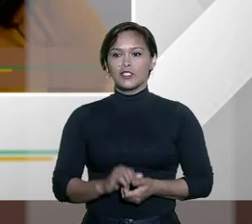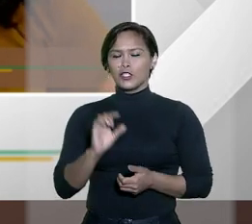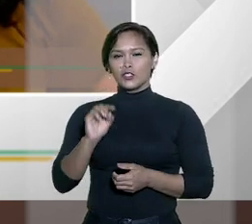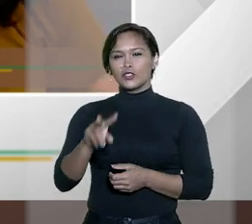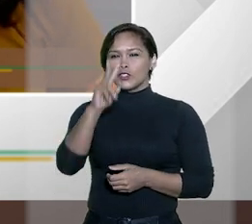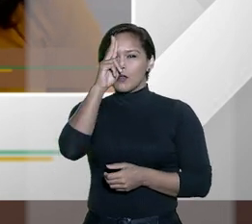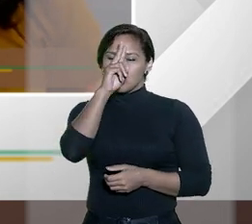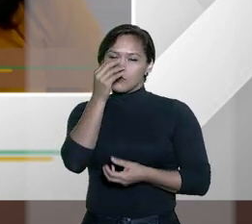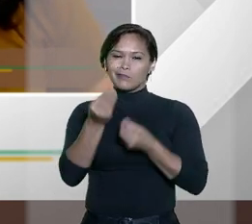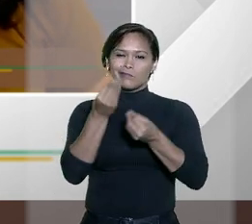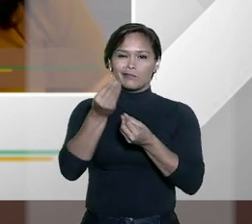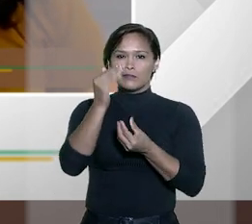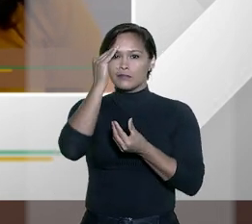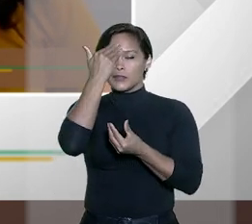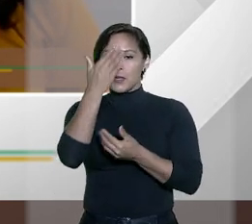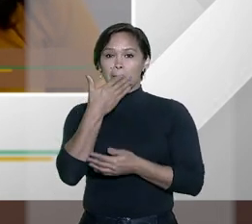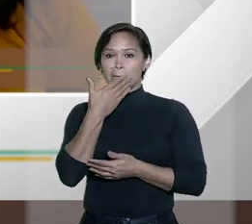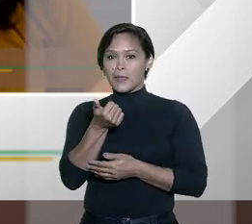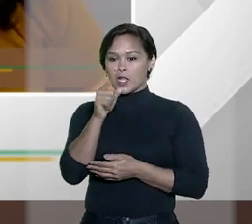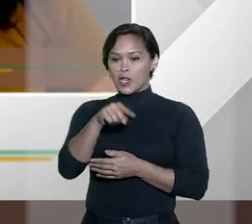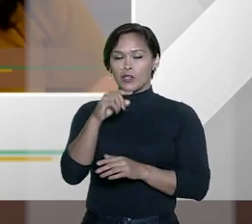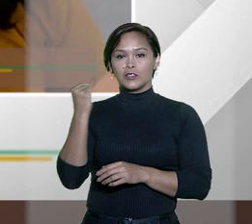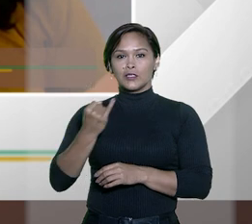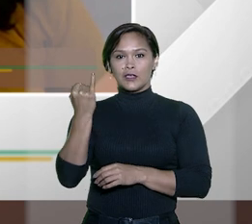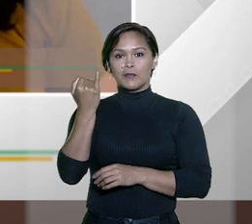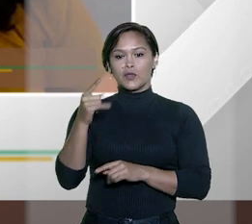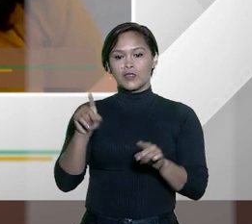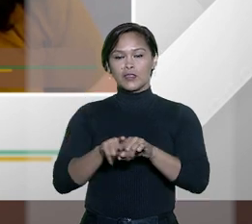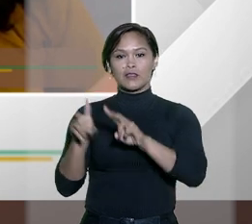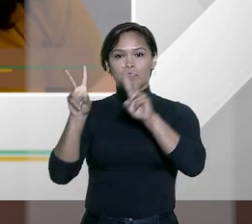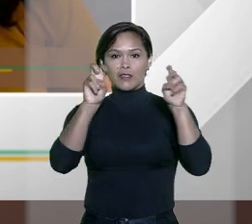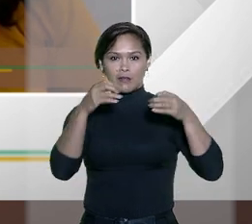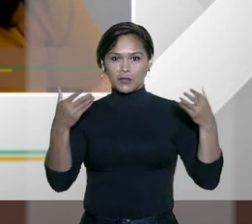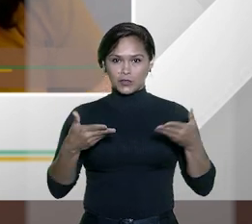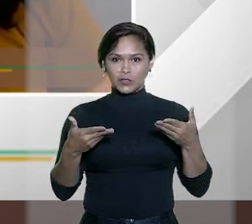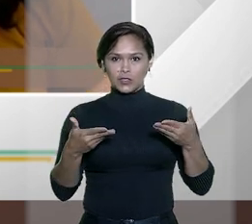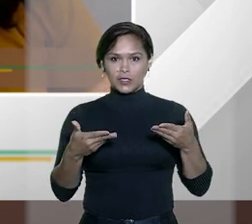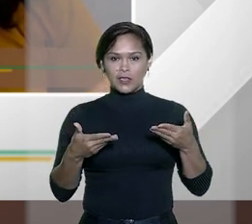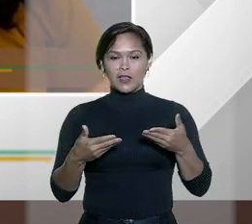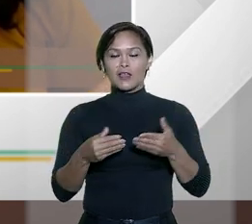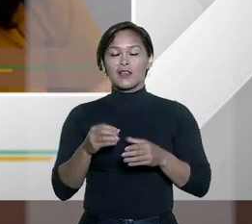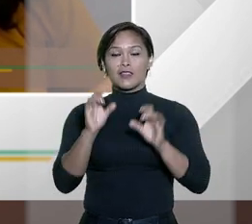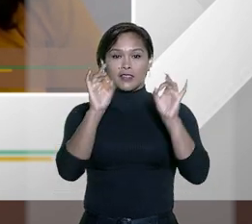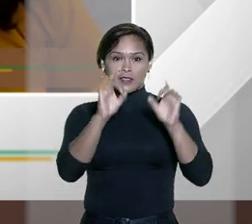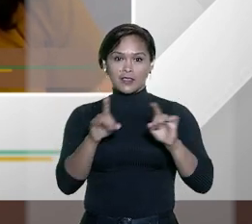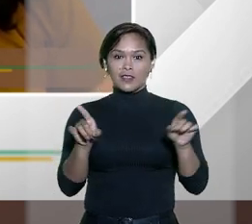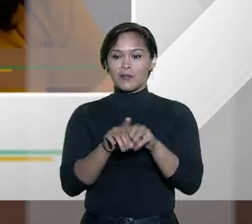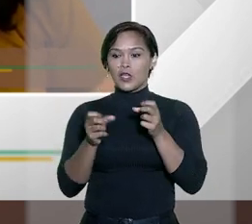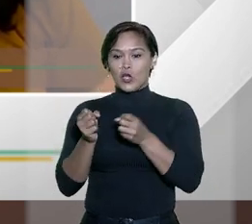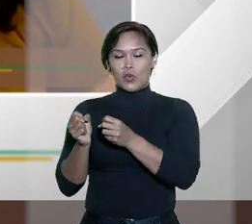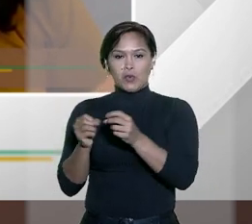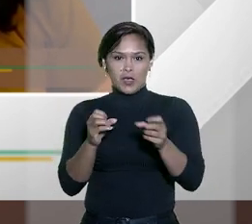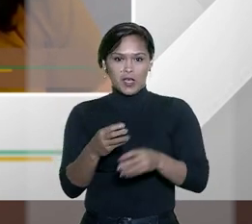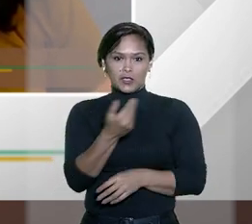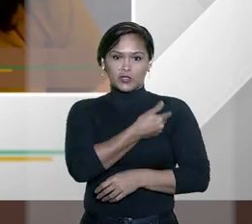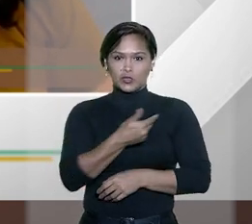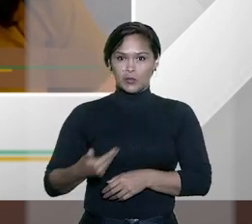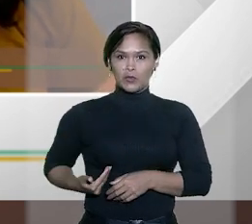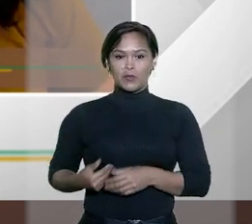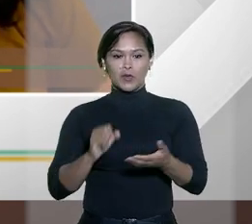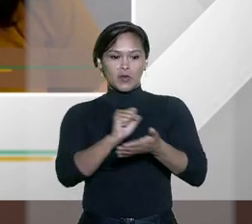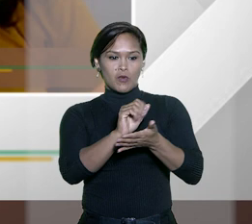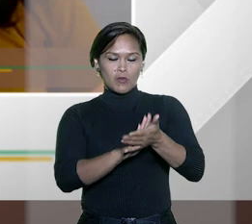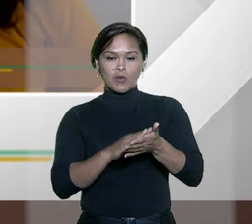Só para se ter um pouco de noção, Tiago, sobre a importância desse assunto de hoje, vale destacar que os gastos públicos com